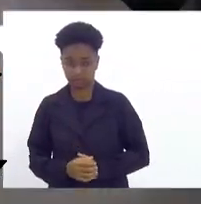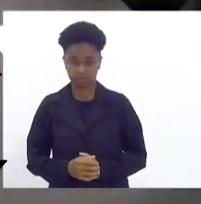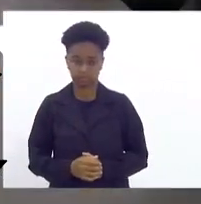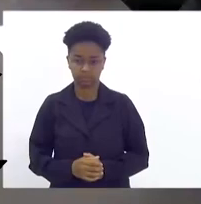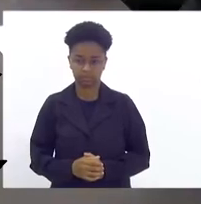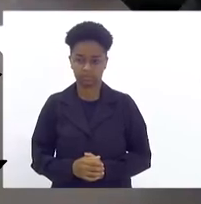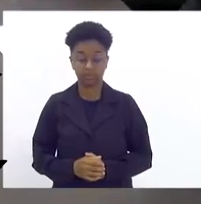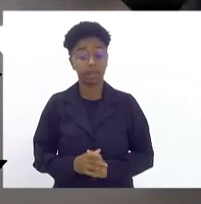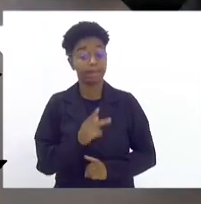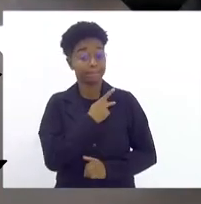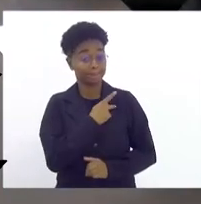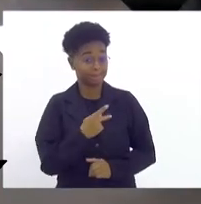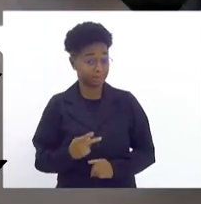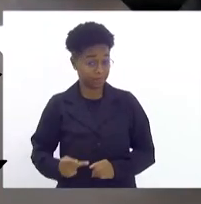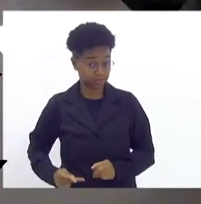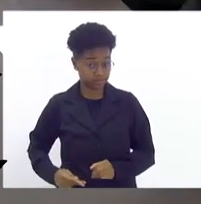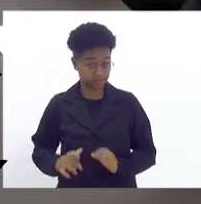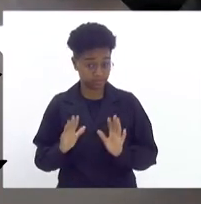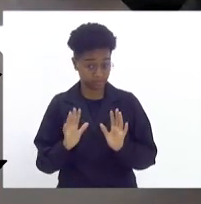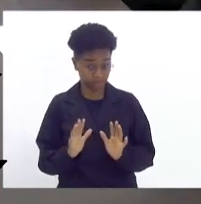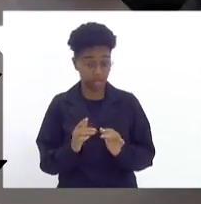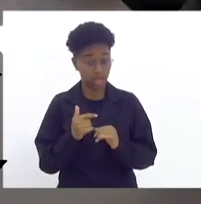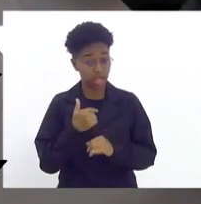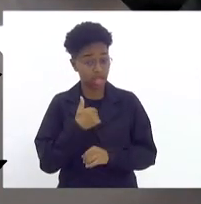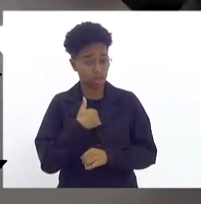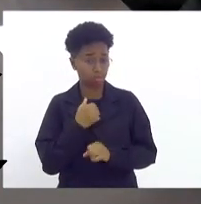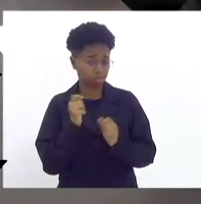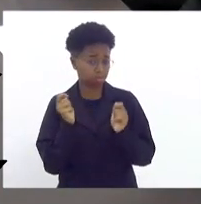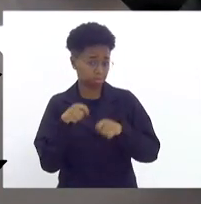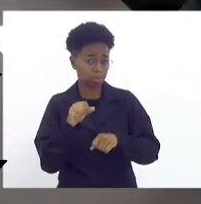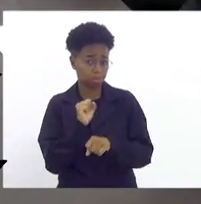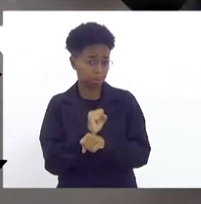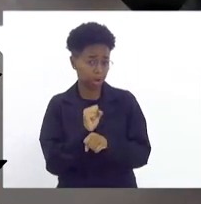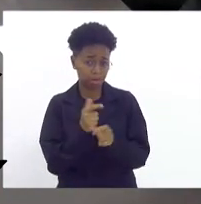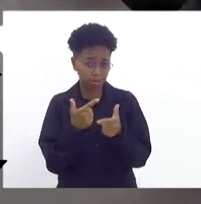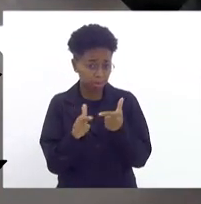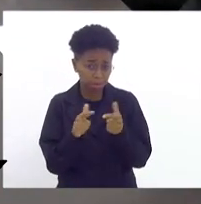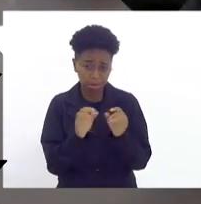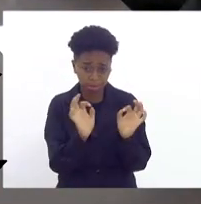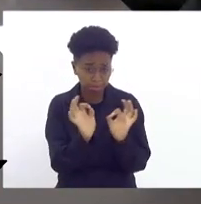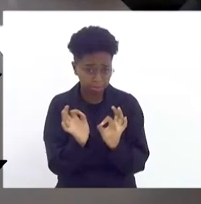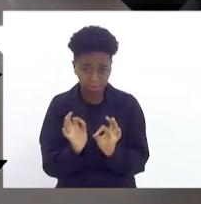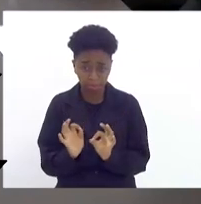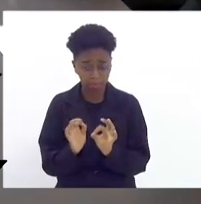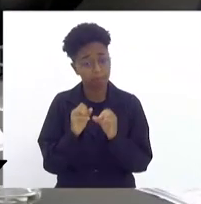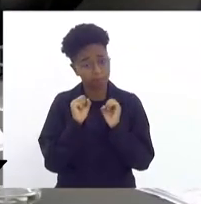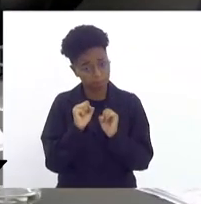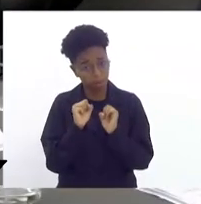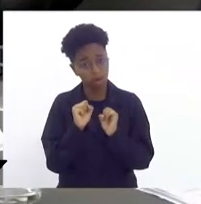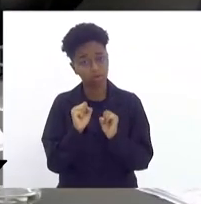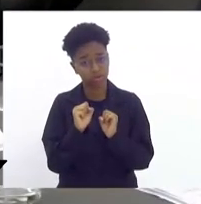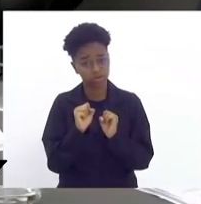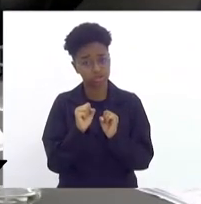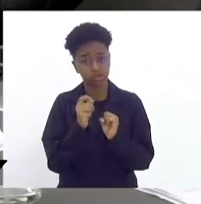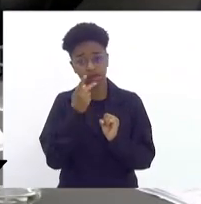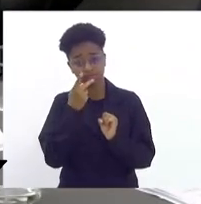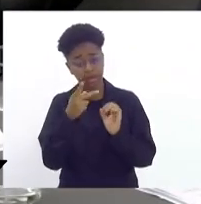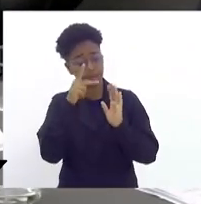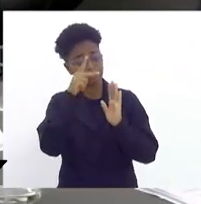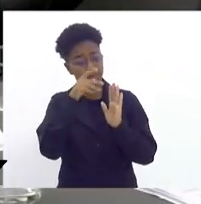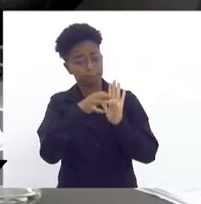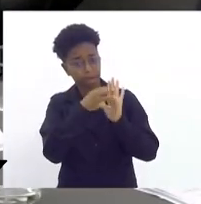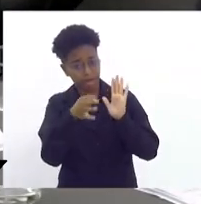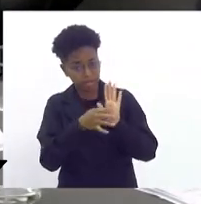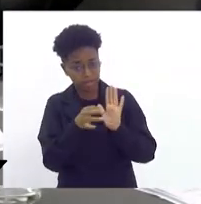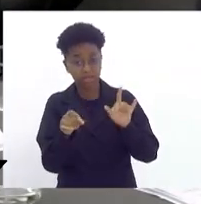Não, presidente, eu esperaria, sem nenhum tipo de problema, Vossa Excelência proferir os pareceres e